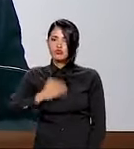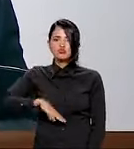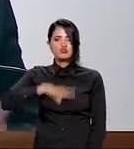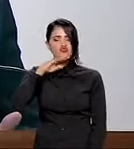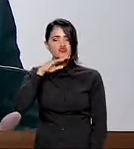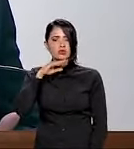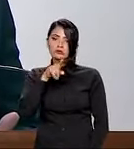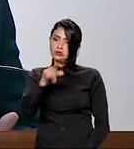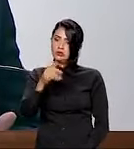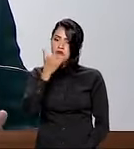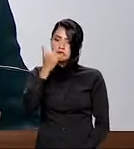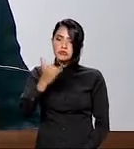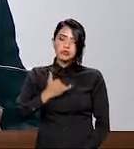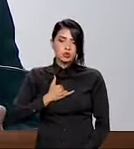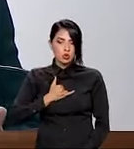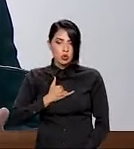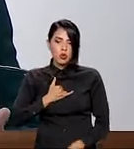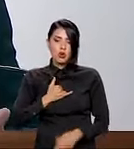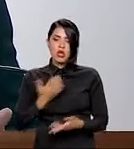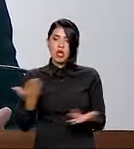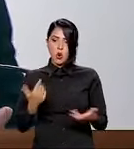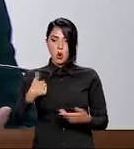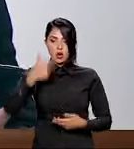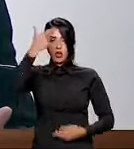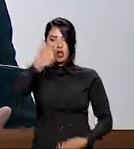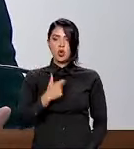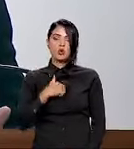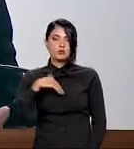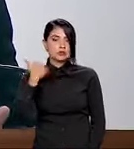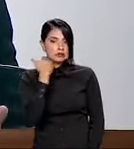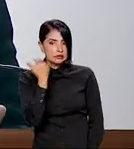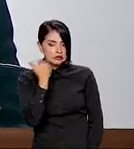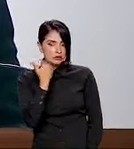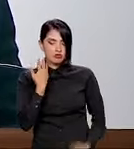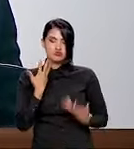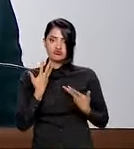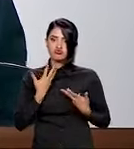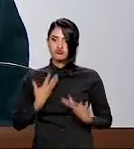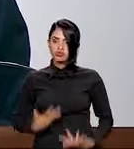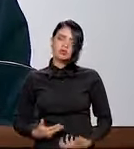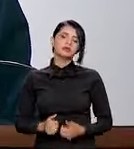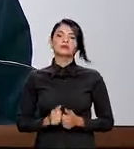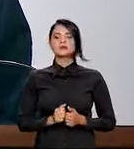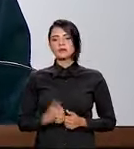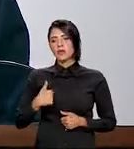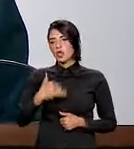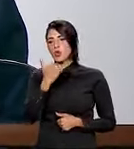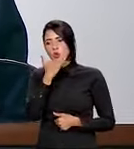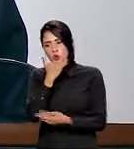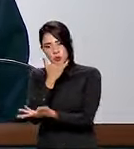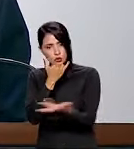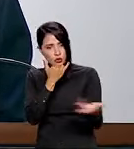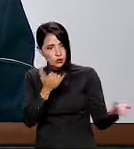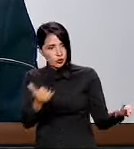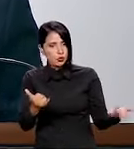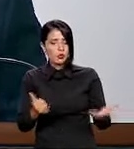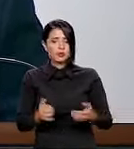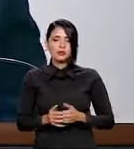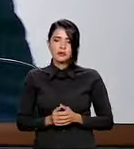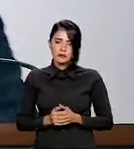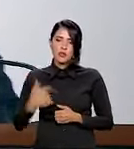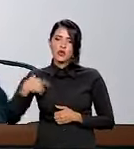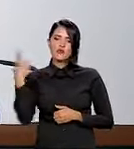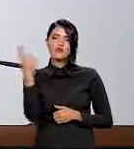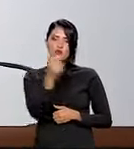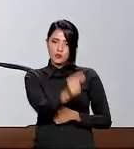Se vocês me perdoam, agora quem está cansado sou eu. Eu quero pedir desculpas a vocês e